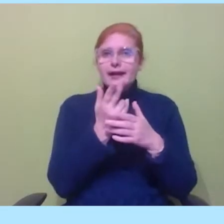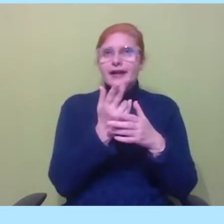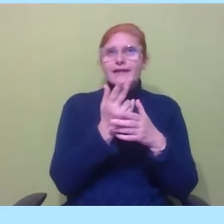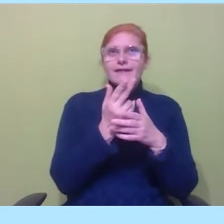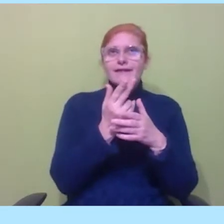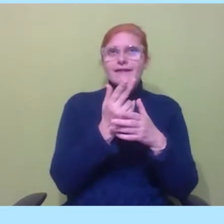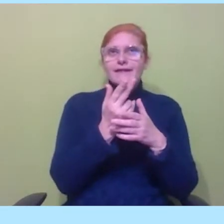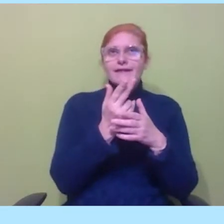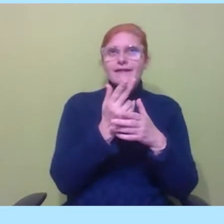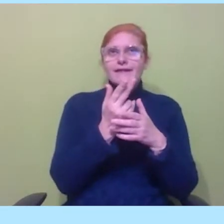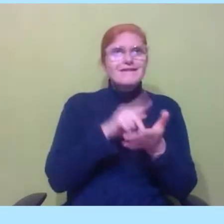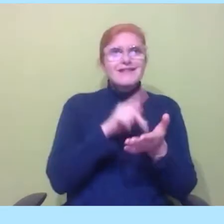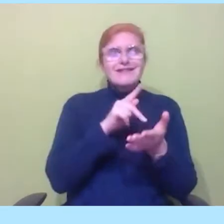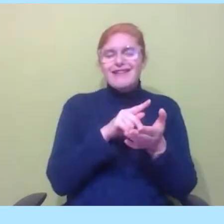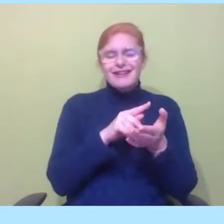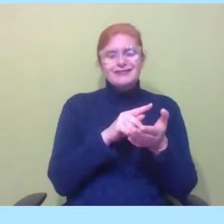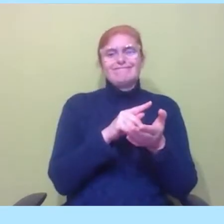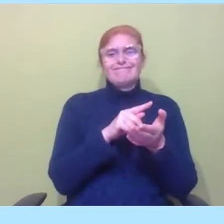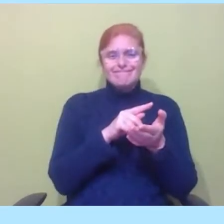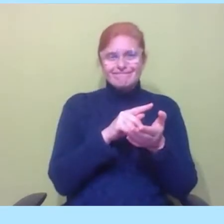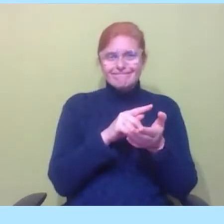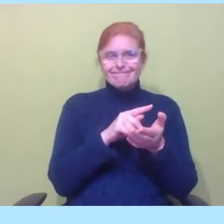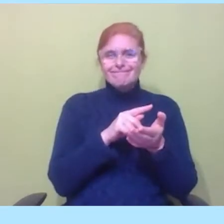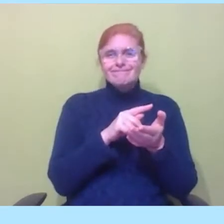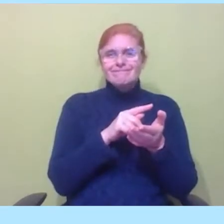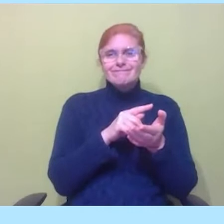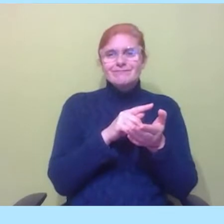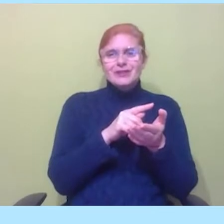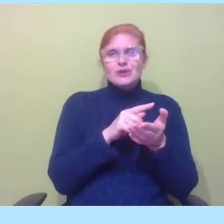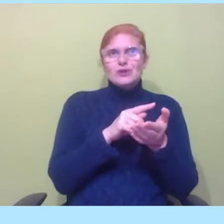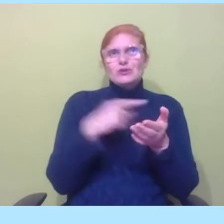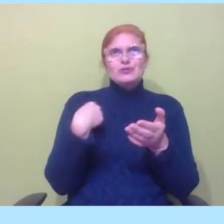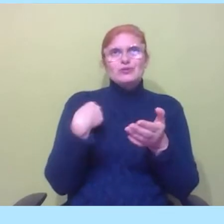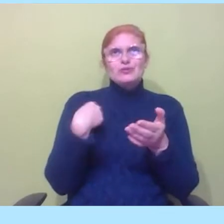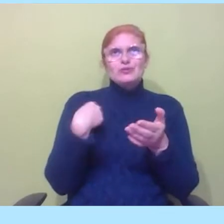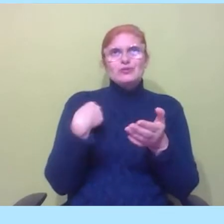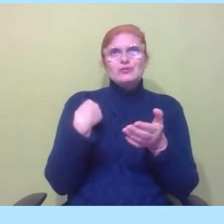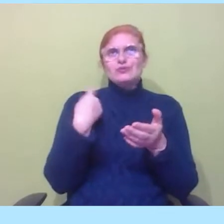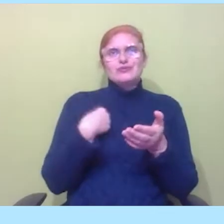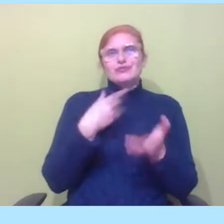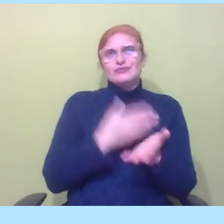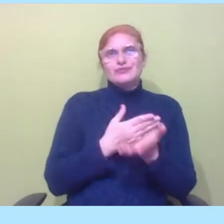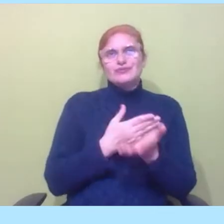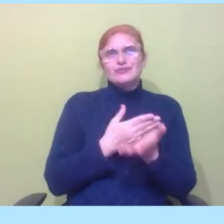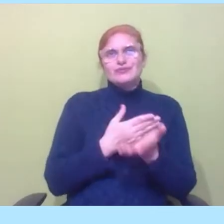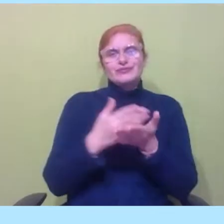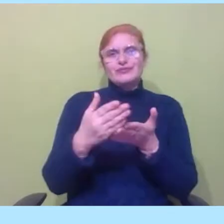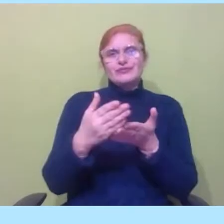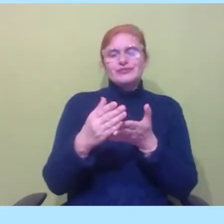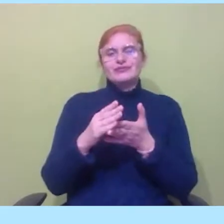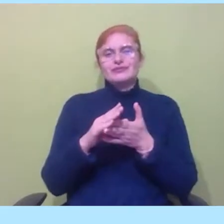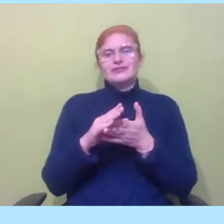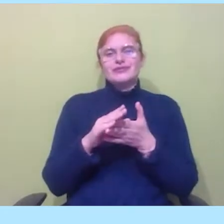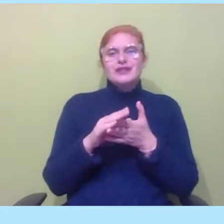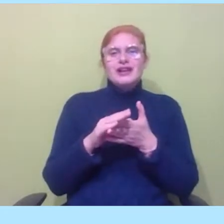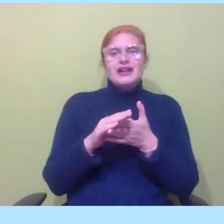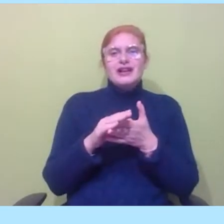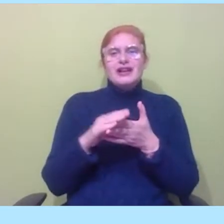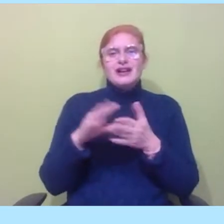lado. Quando a gente começa a mexer nessa coisa muito ruim que é